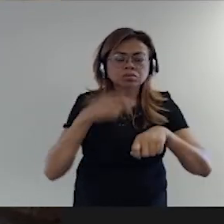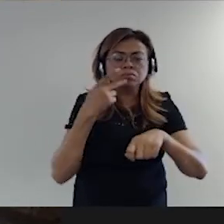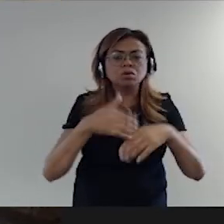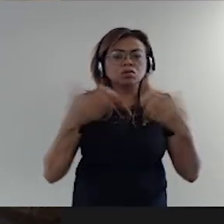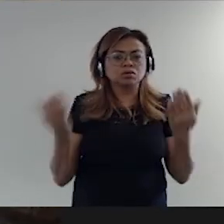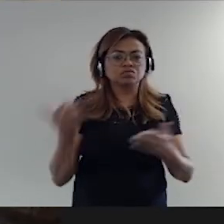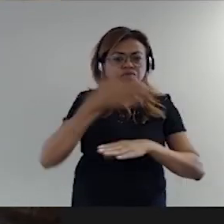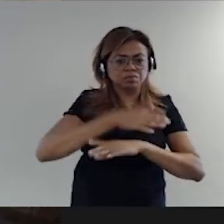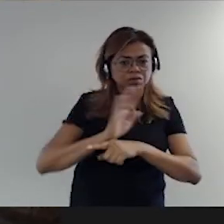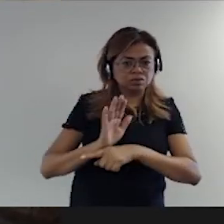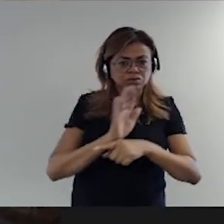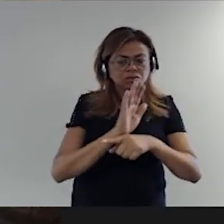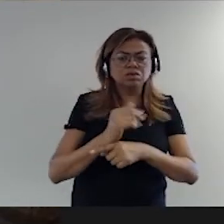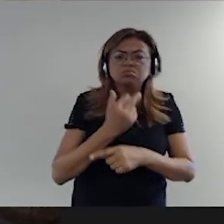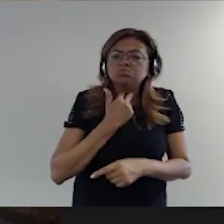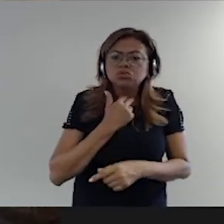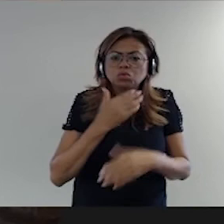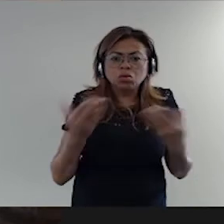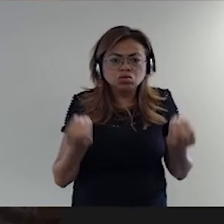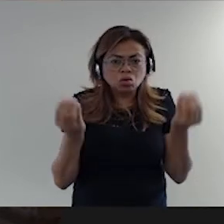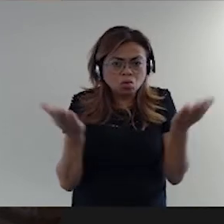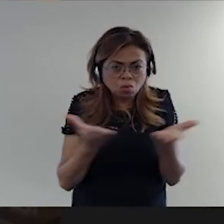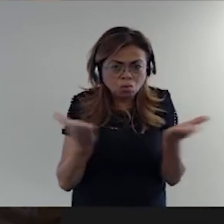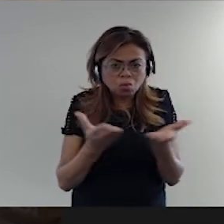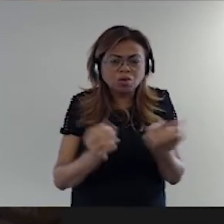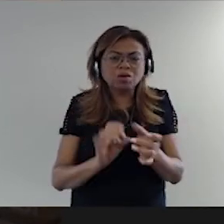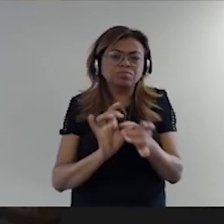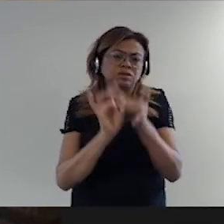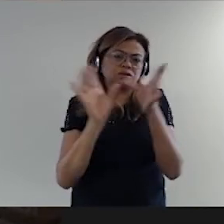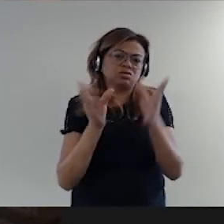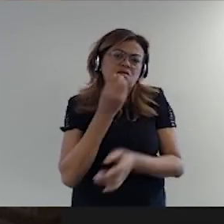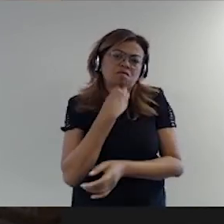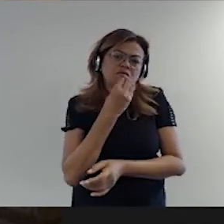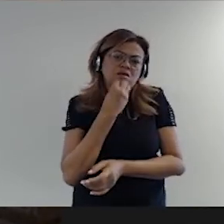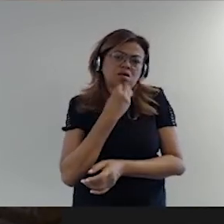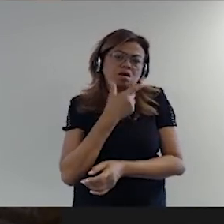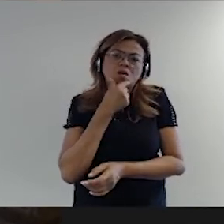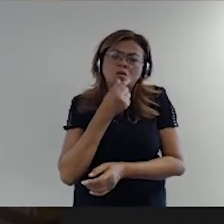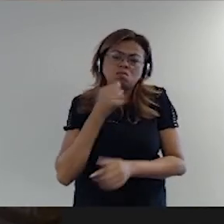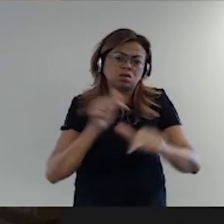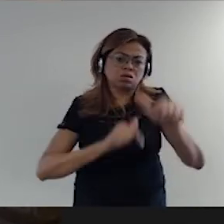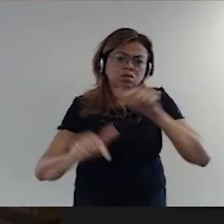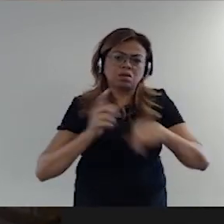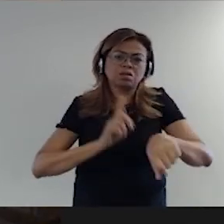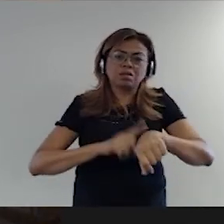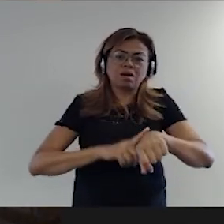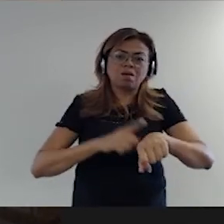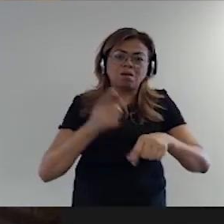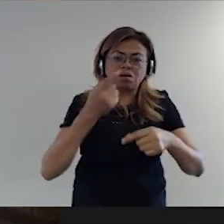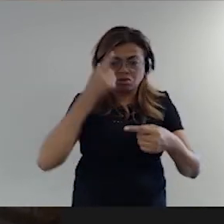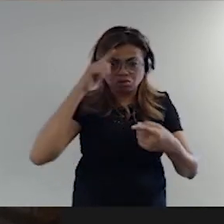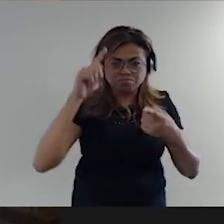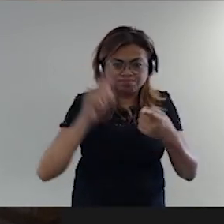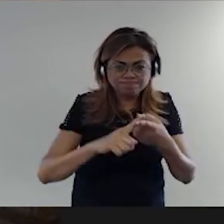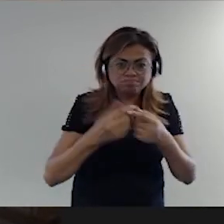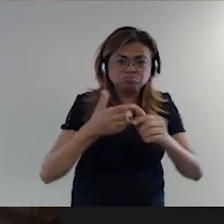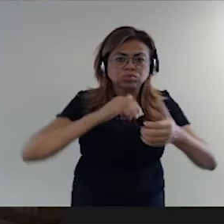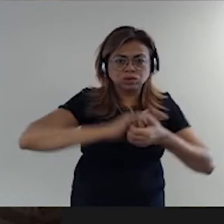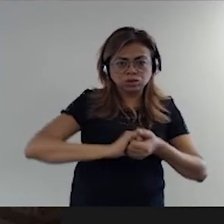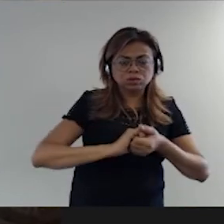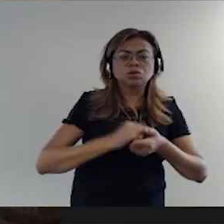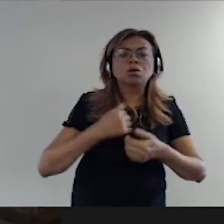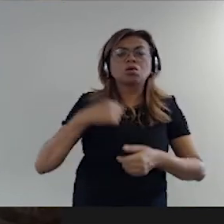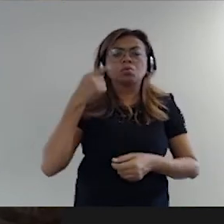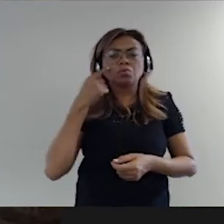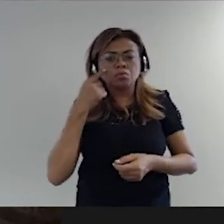legislado, você não pode fragilizar um polo dessa relação nos processos de negociação. Então, quero crer que a Câmara vai